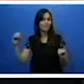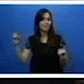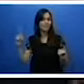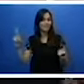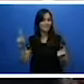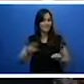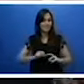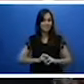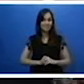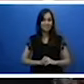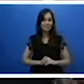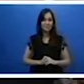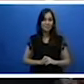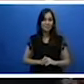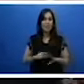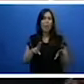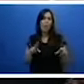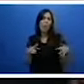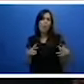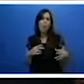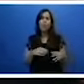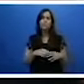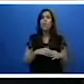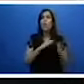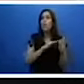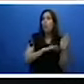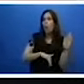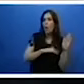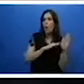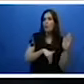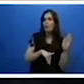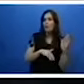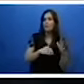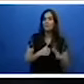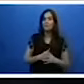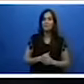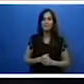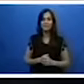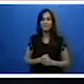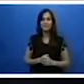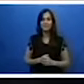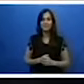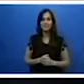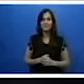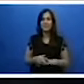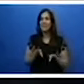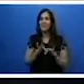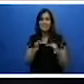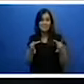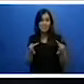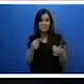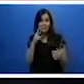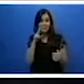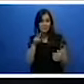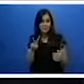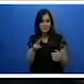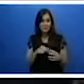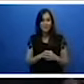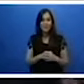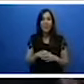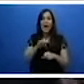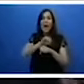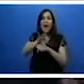R$ 485,80. Ou também sobrarão, tá? Você pode utilizar esse joguinho de palavras. Viu que simples? A dica